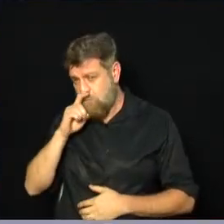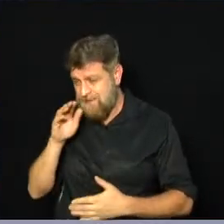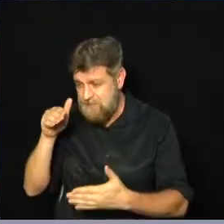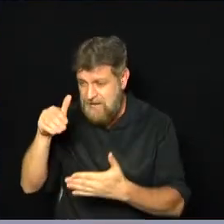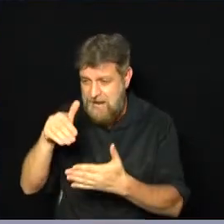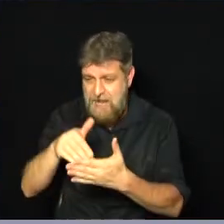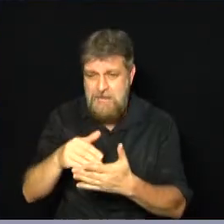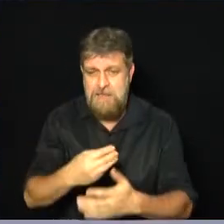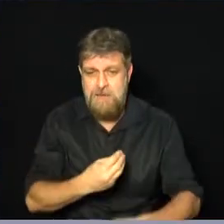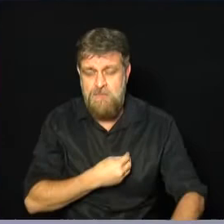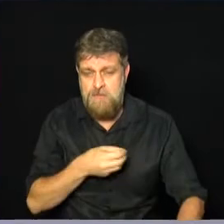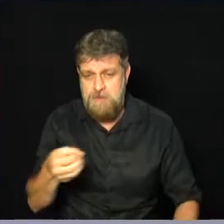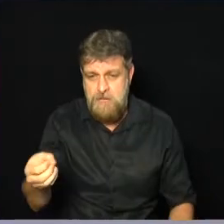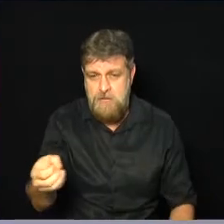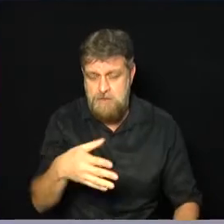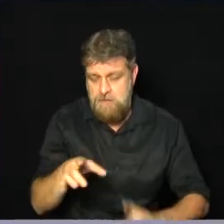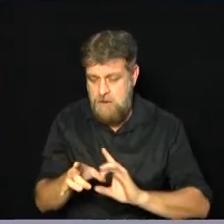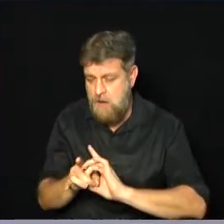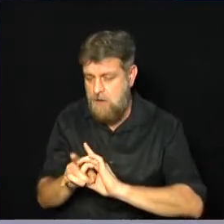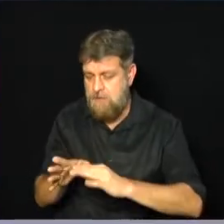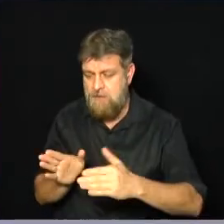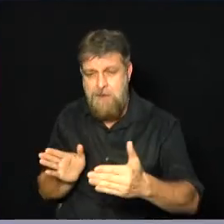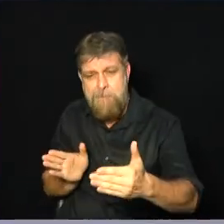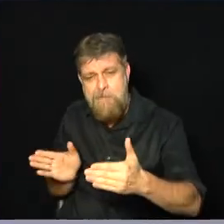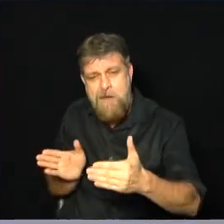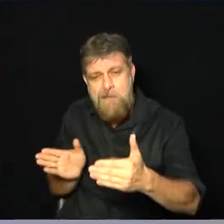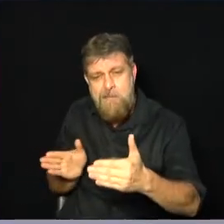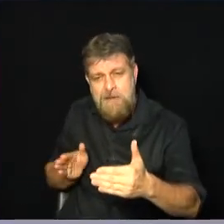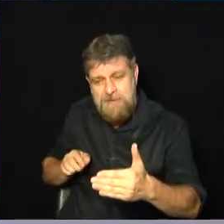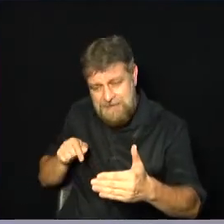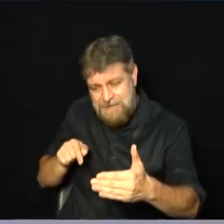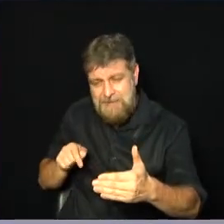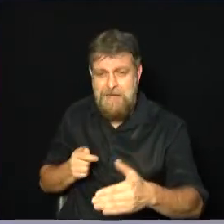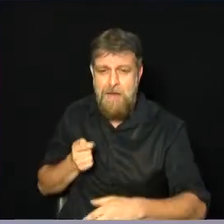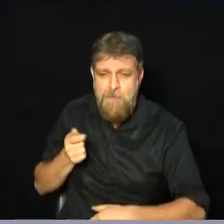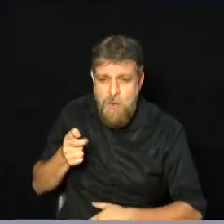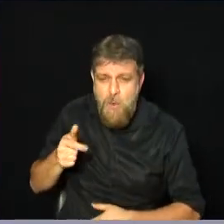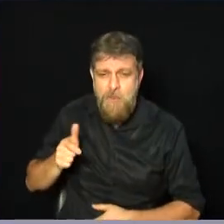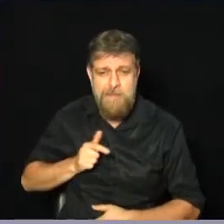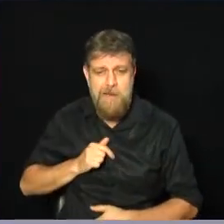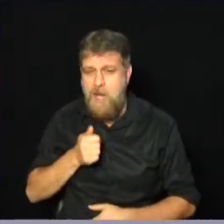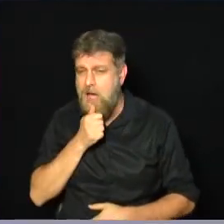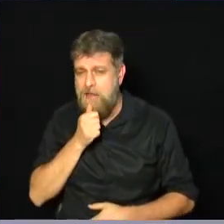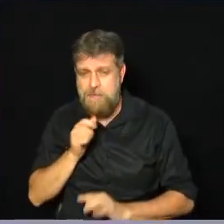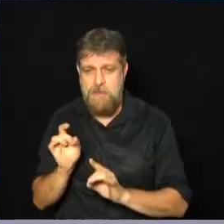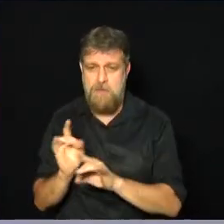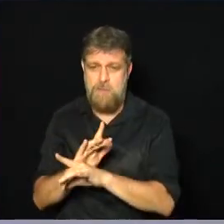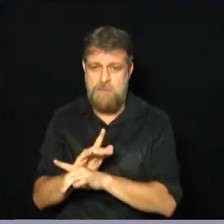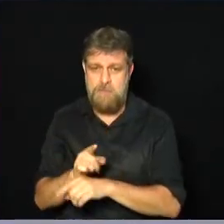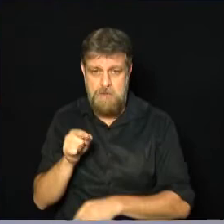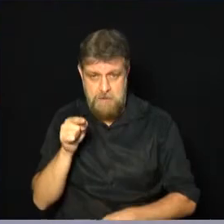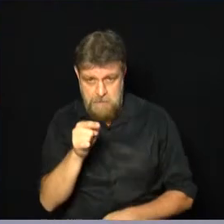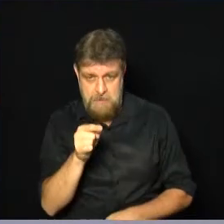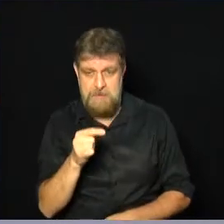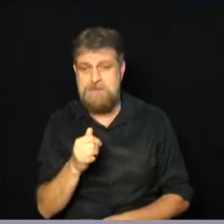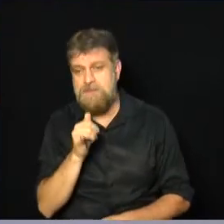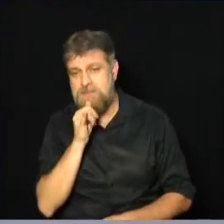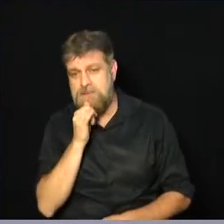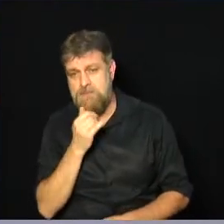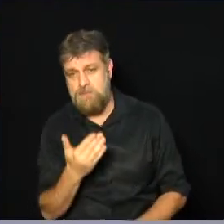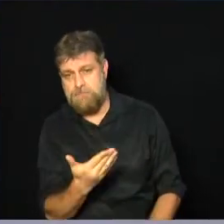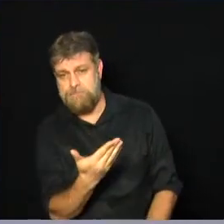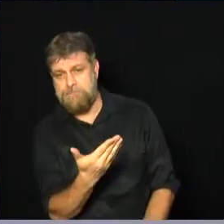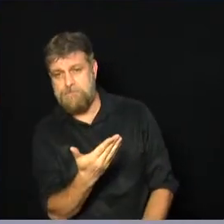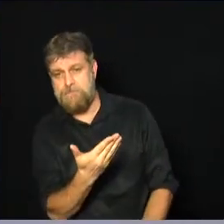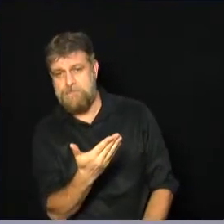Nova, liberar esse trecho. Por isso que eu falei que tem alguns pedaços de viário que não estão liberados. Conta esse pedaço aí, principalmente, que